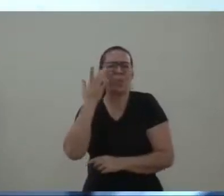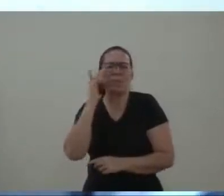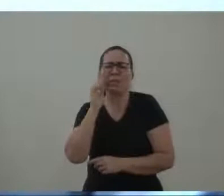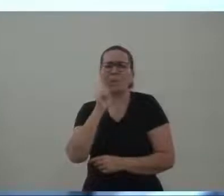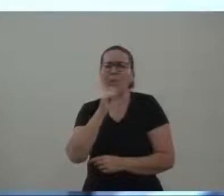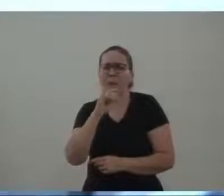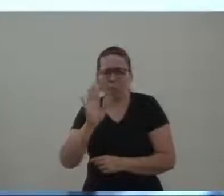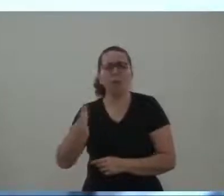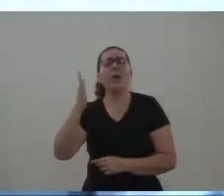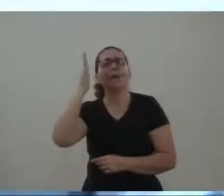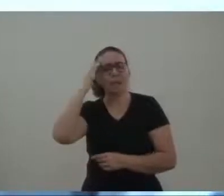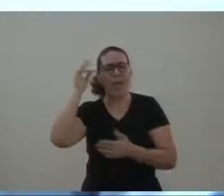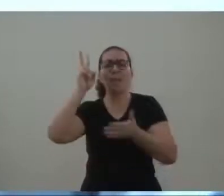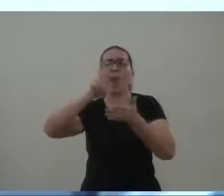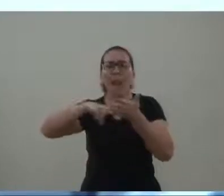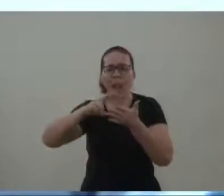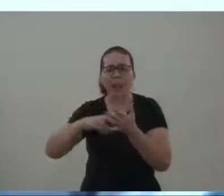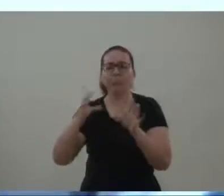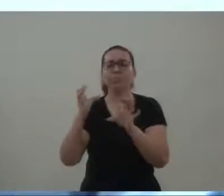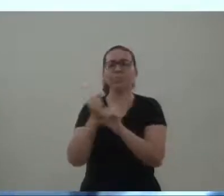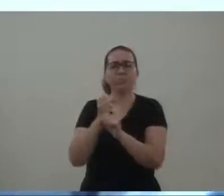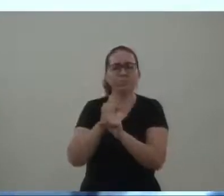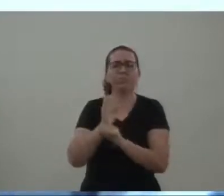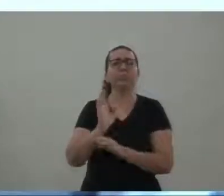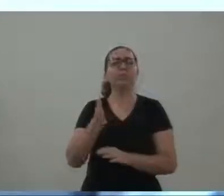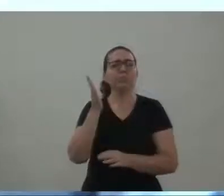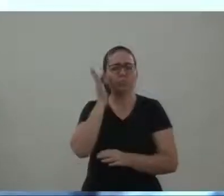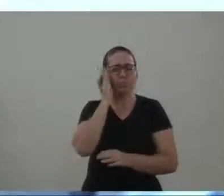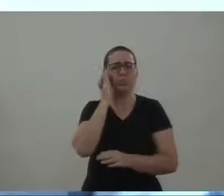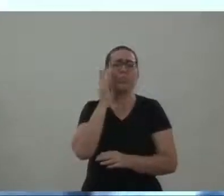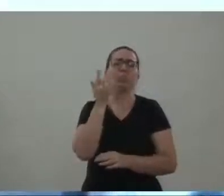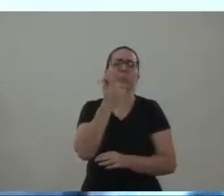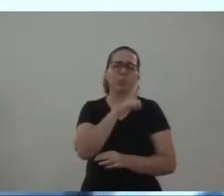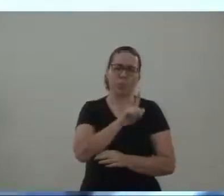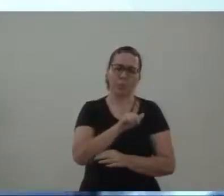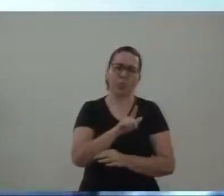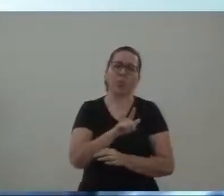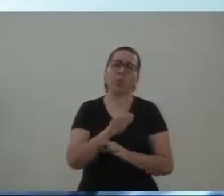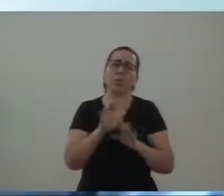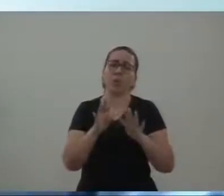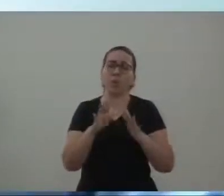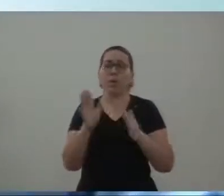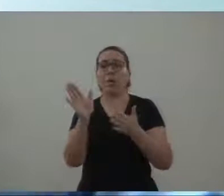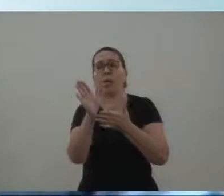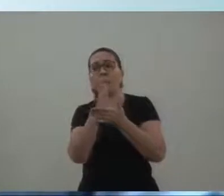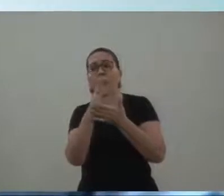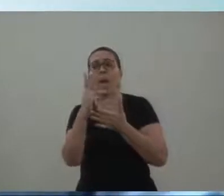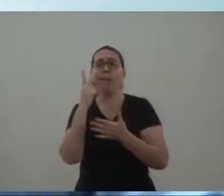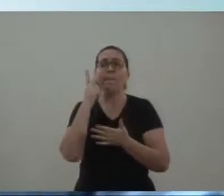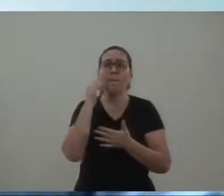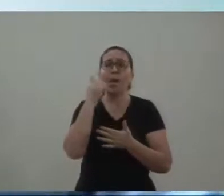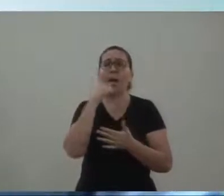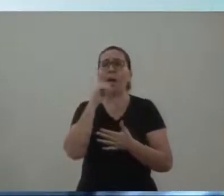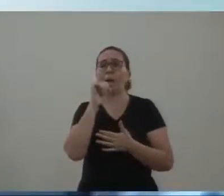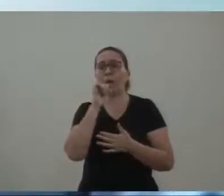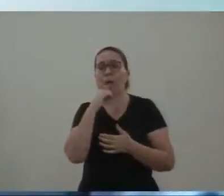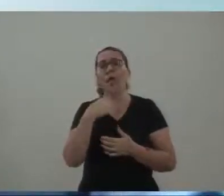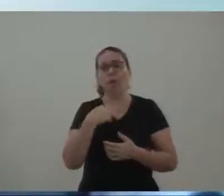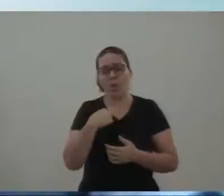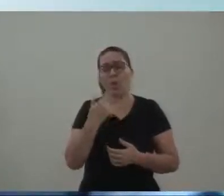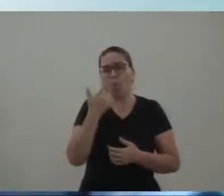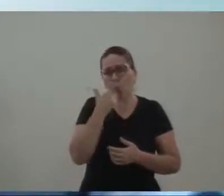já está sabendo ler escrever, fazer contas, e é evidente que talvez nem todos os pais tenham disponibilidade tanto de tempo ou